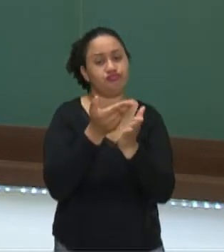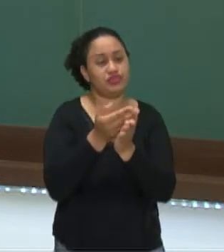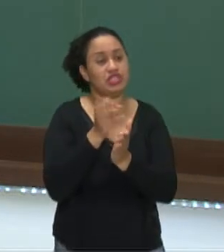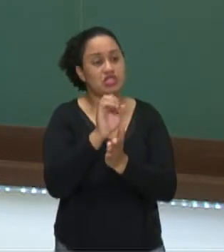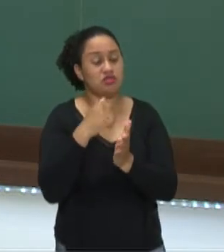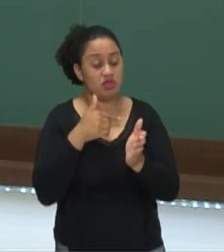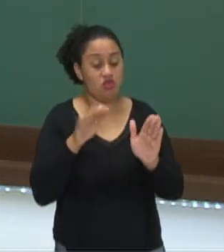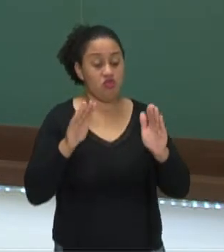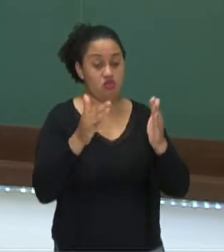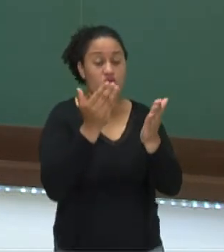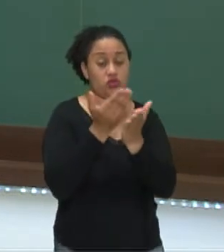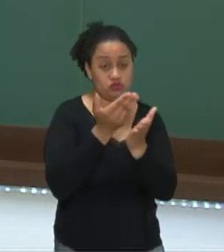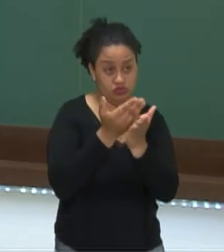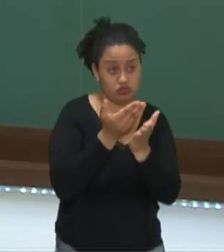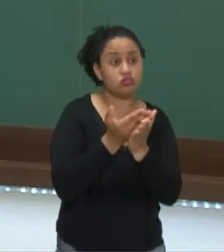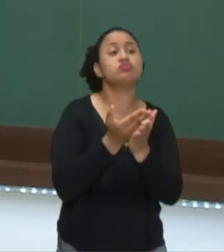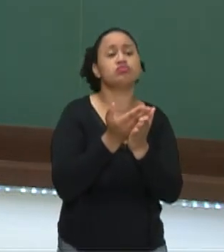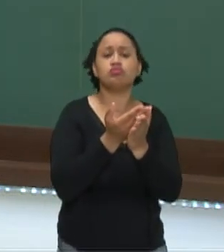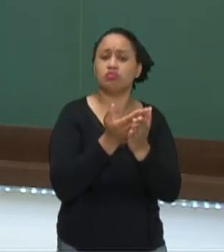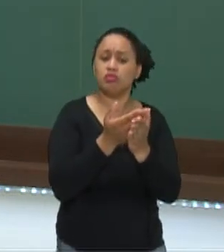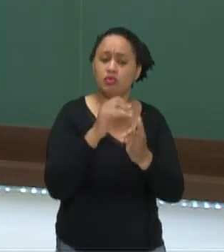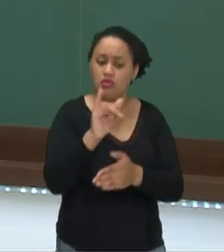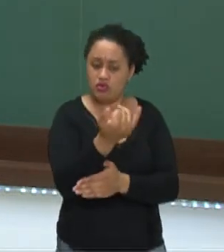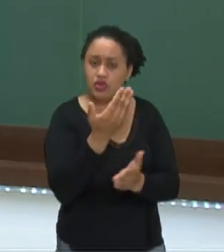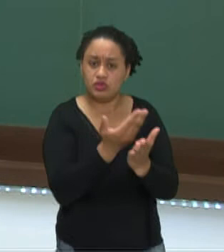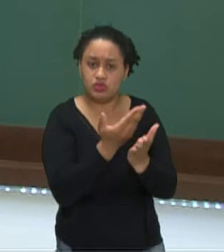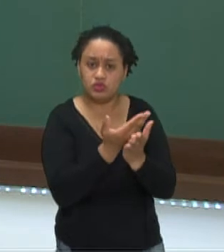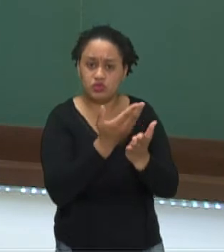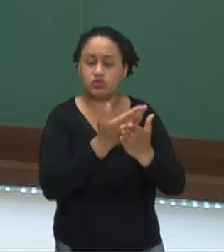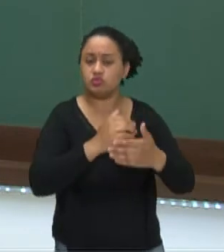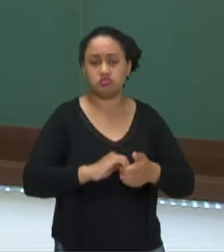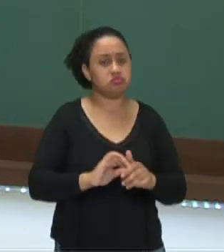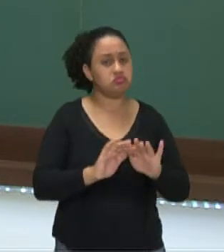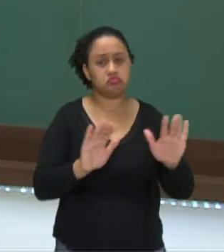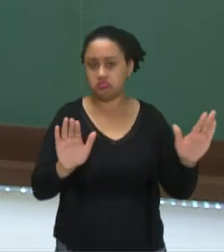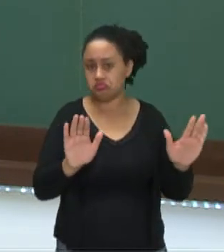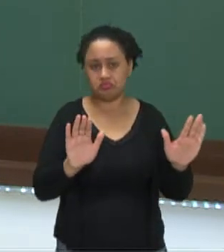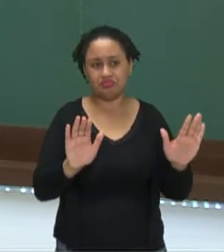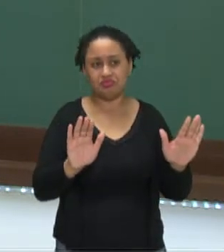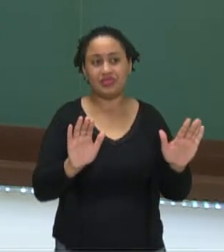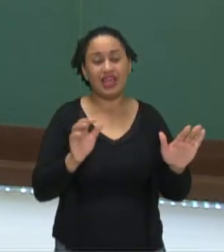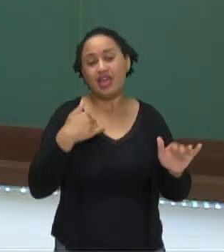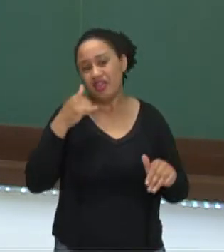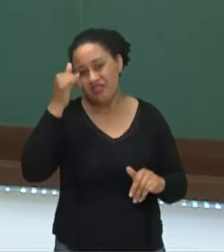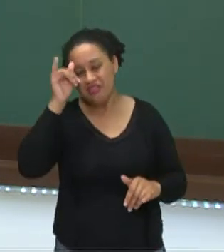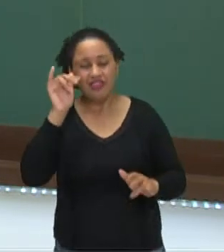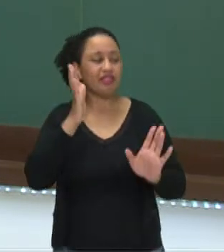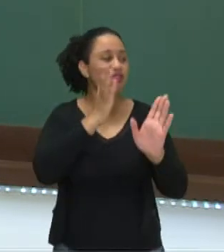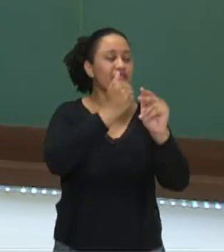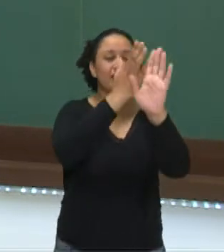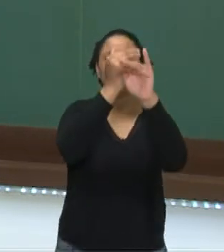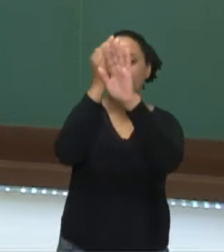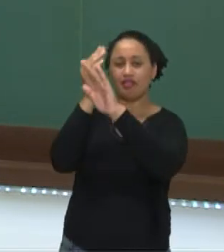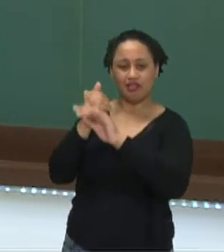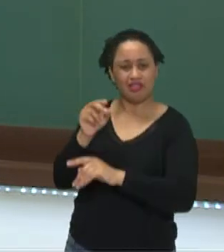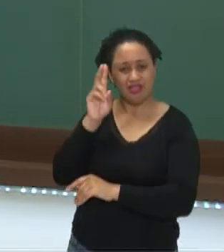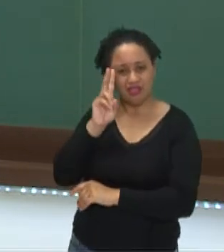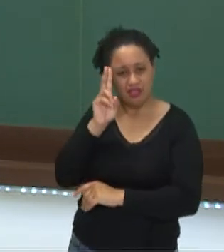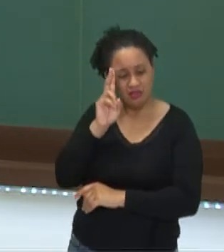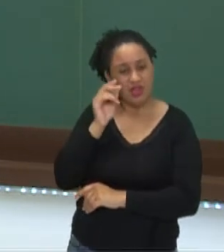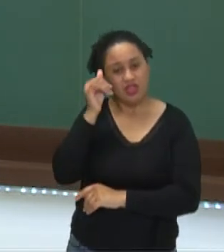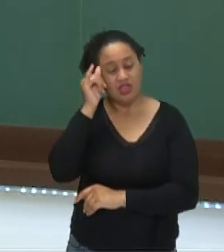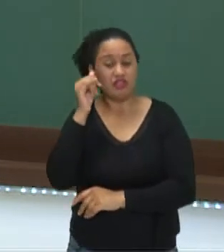você dedicou esse tempo aos estudos, estude. Simples. Isso. Evite distrações, lembra?